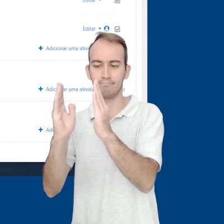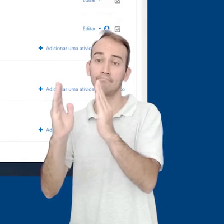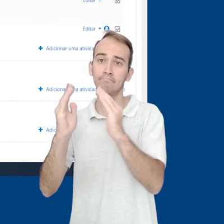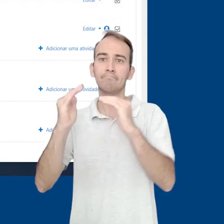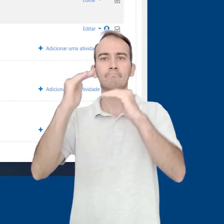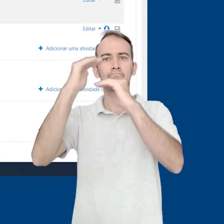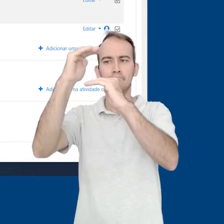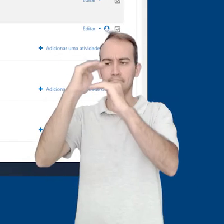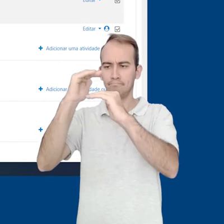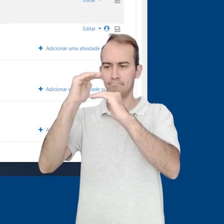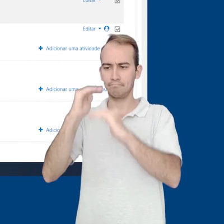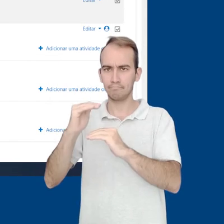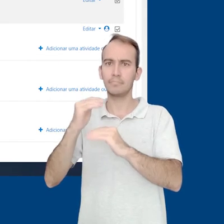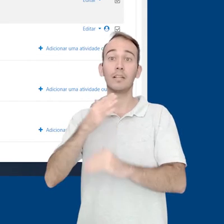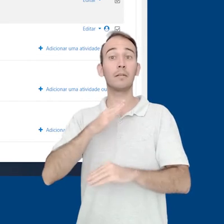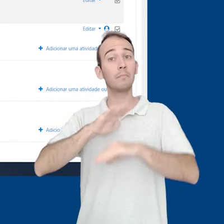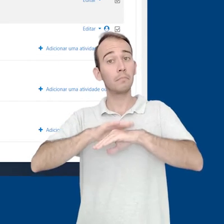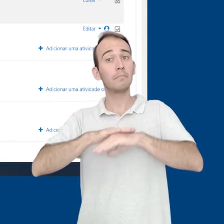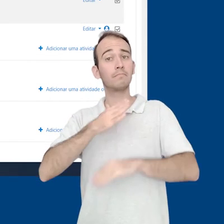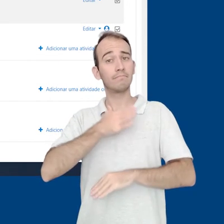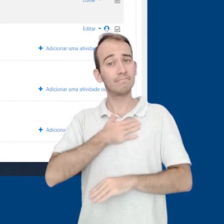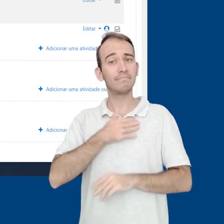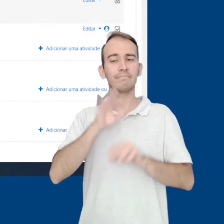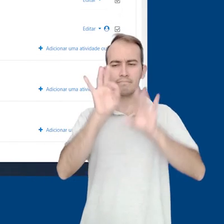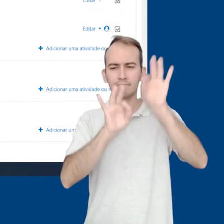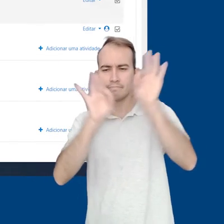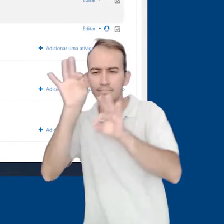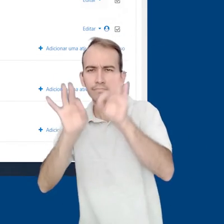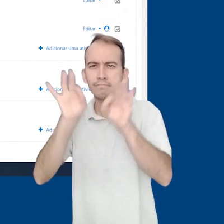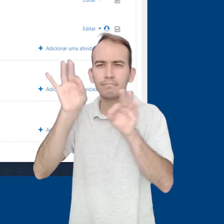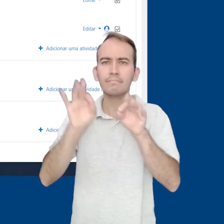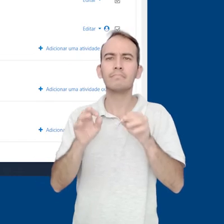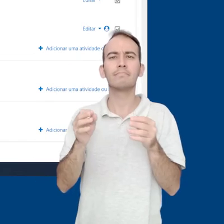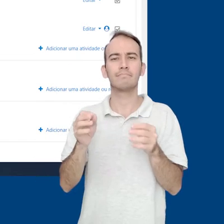recursos que lhes foram referidos. Vou colocar de volta no lugar.